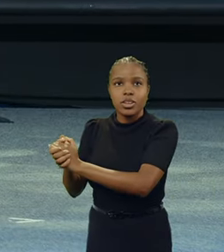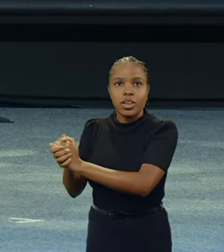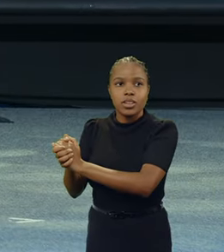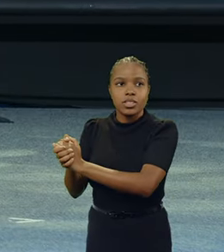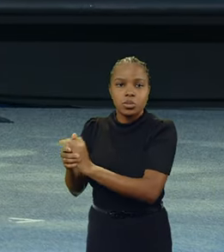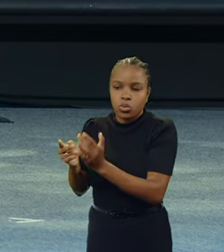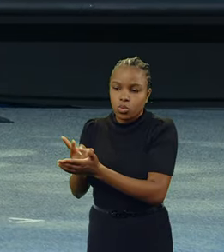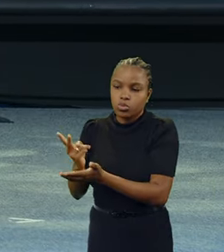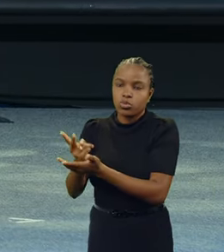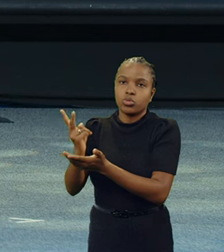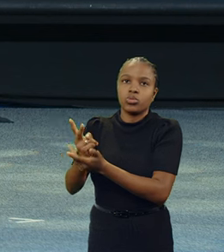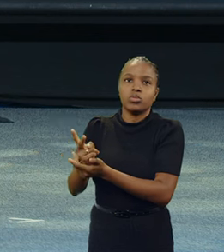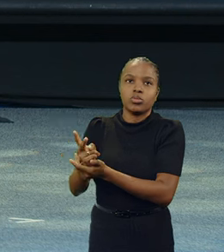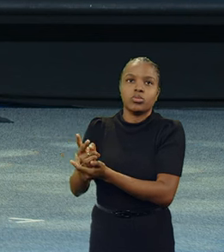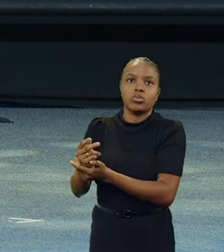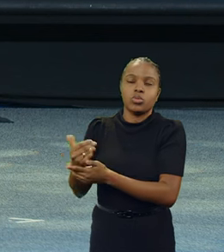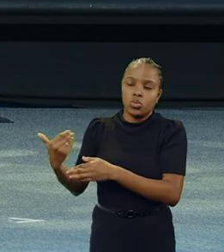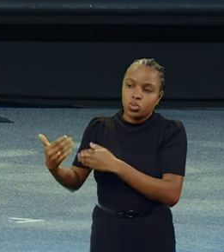lei do Levirato.